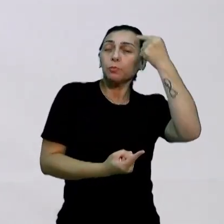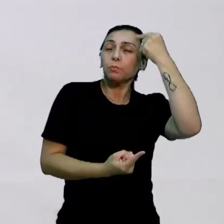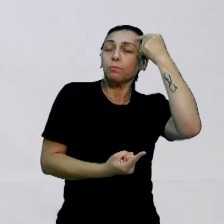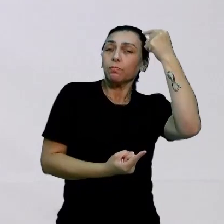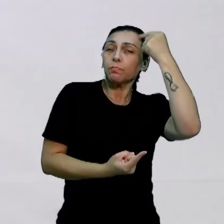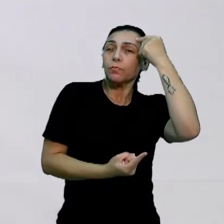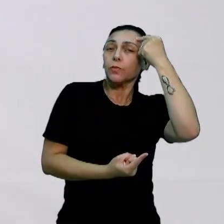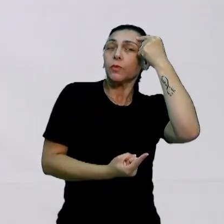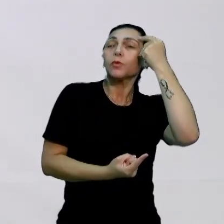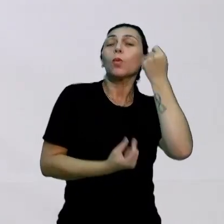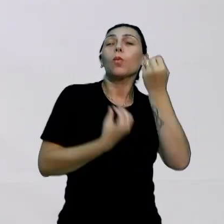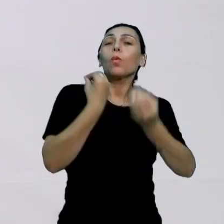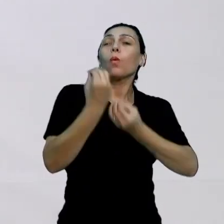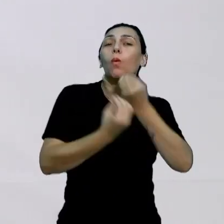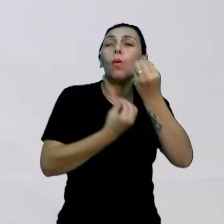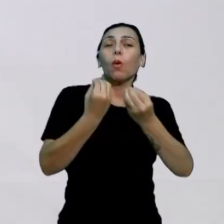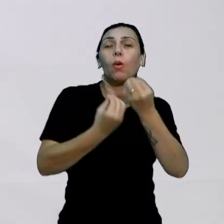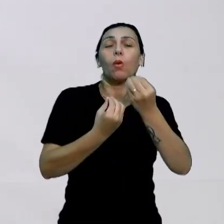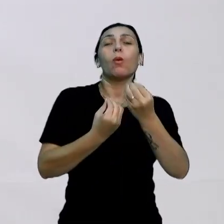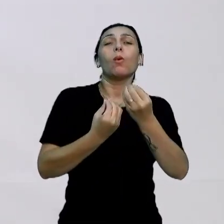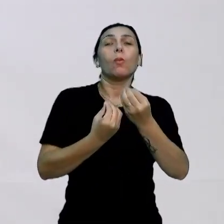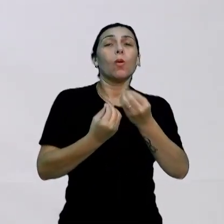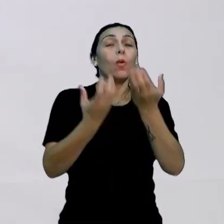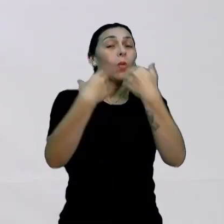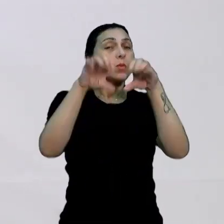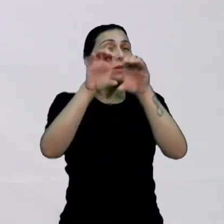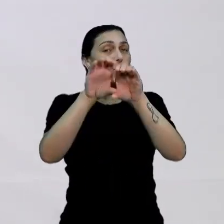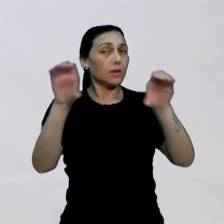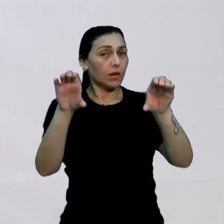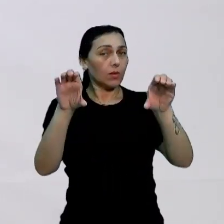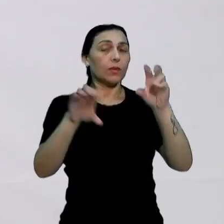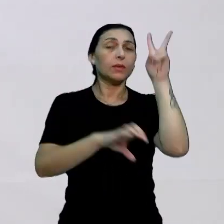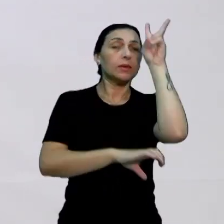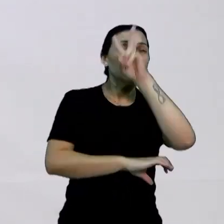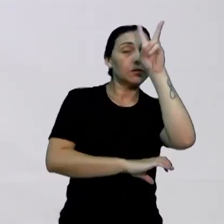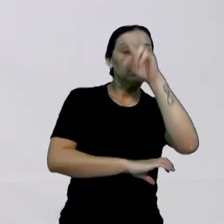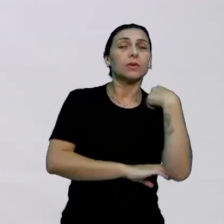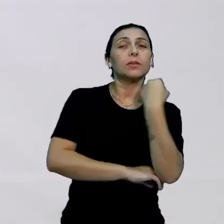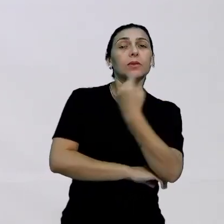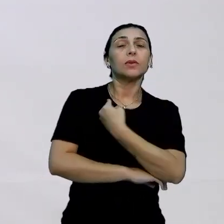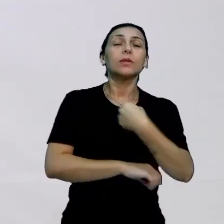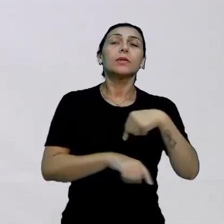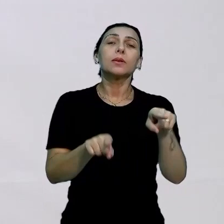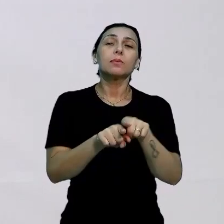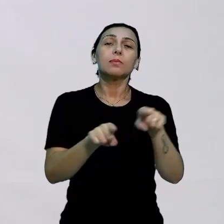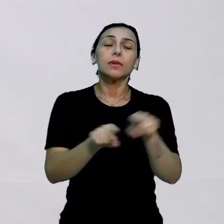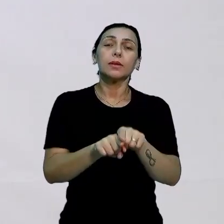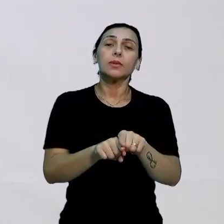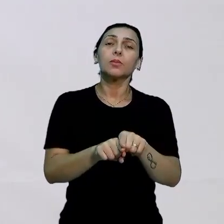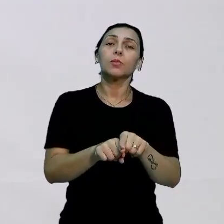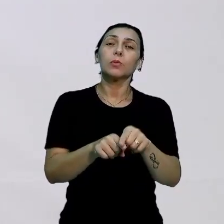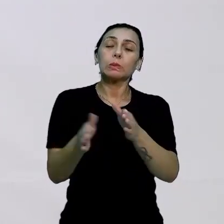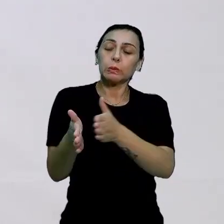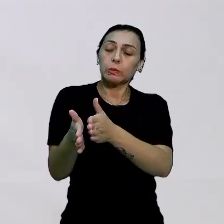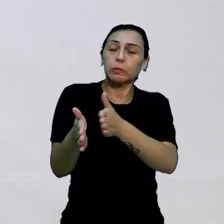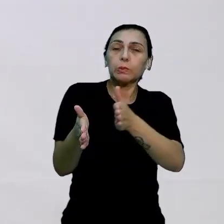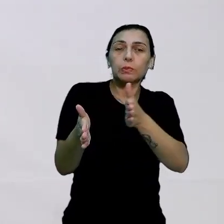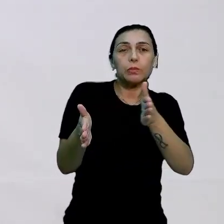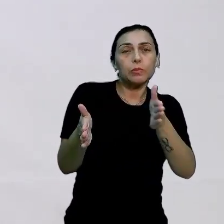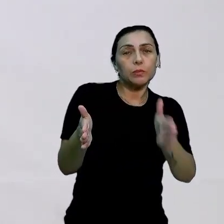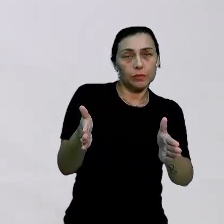de como seria o paraíso, de como seria o céu. Lembrando que nós também estamos situados aí no período